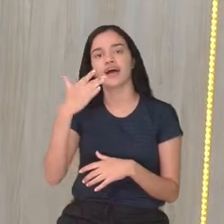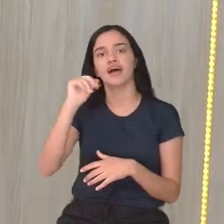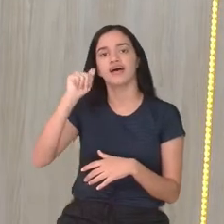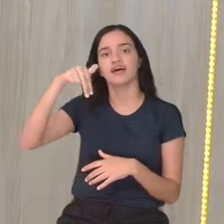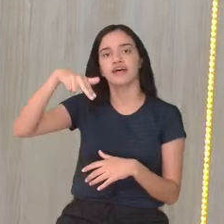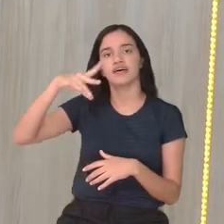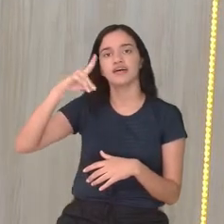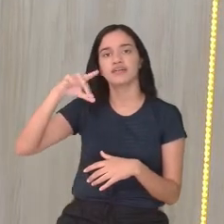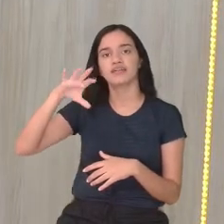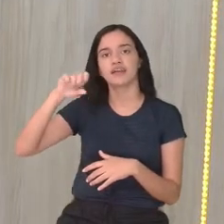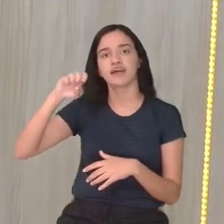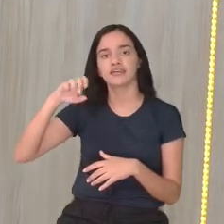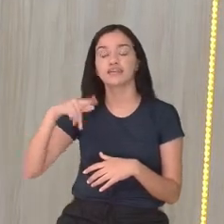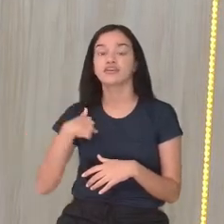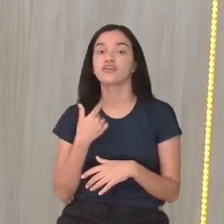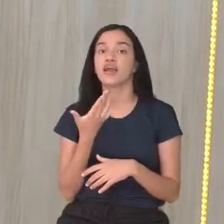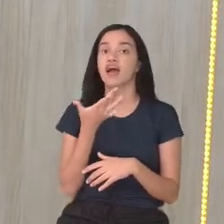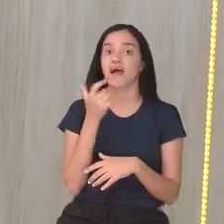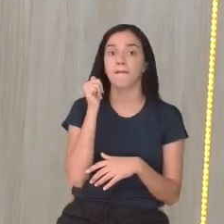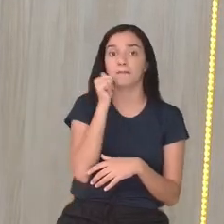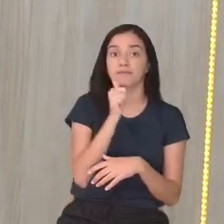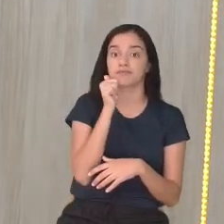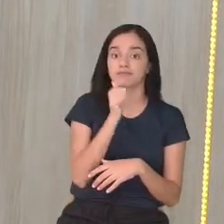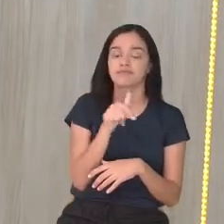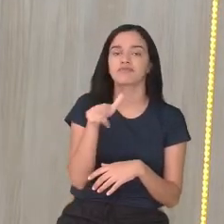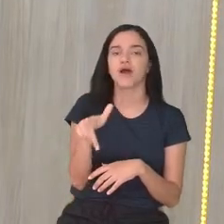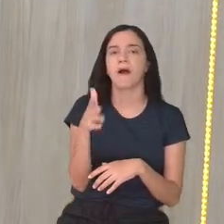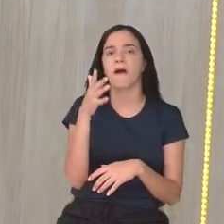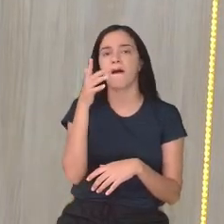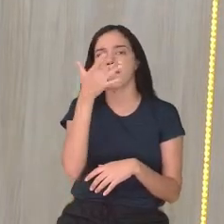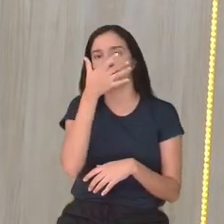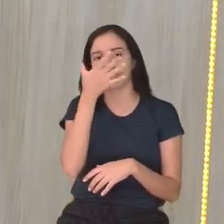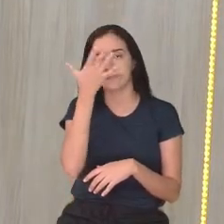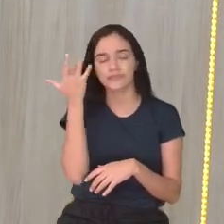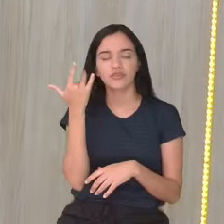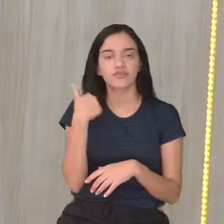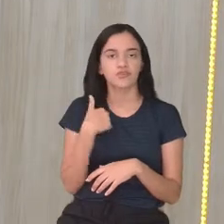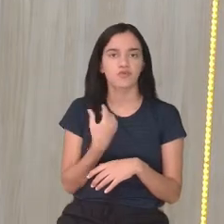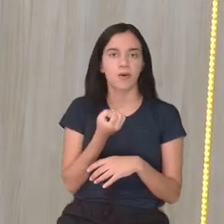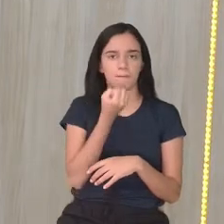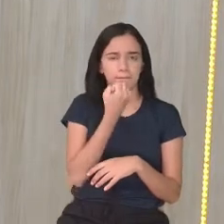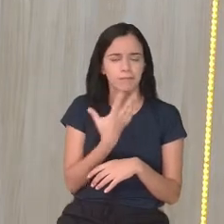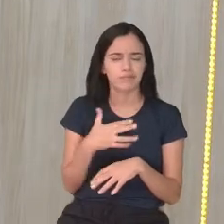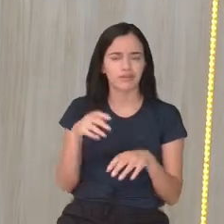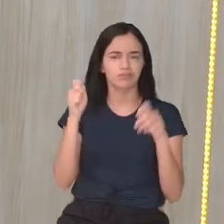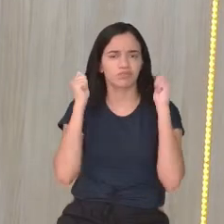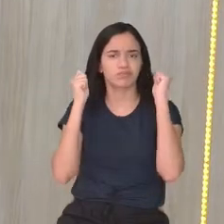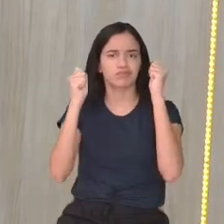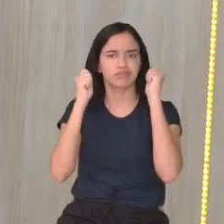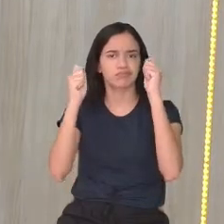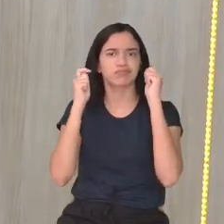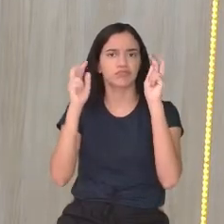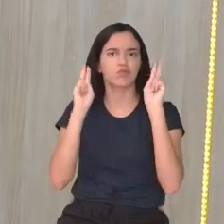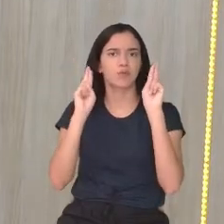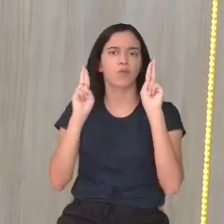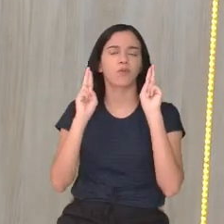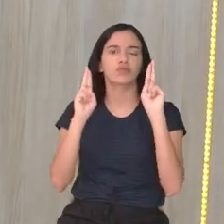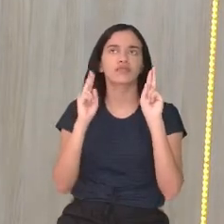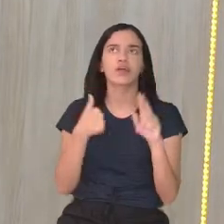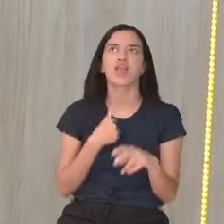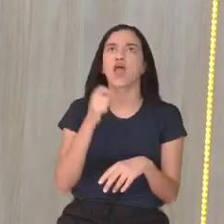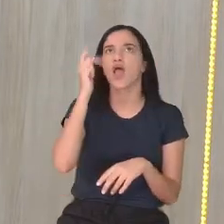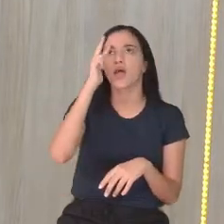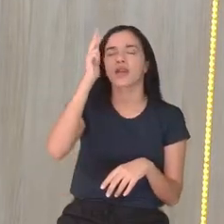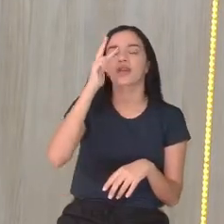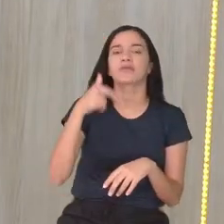Olimpíada, ela foi, assim, né? Muito bem falada. Tava todo mundo torcendo muito. Eu lembro que eu acordei, era acho